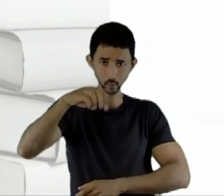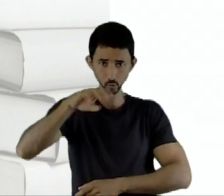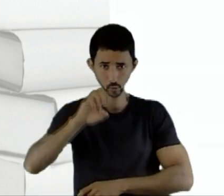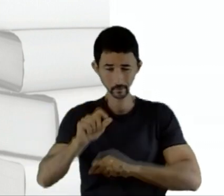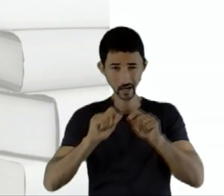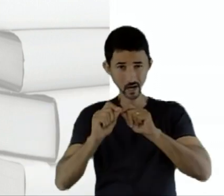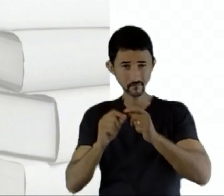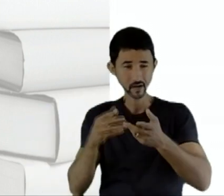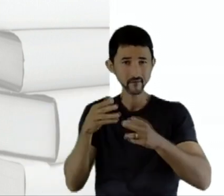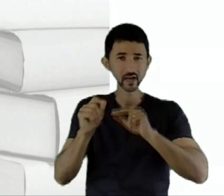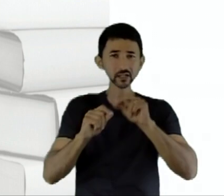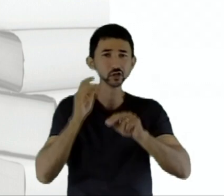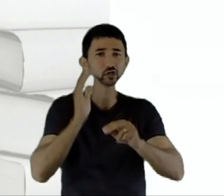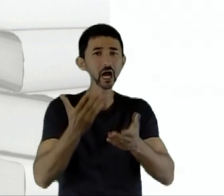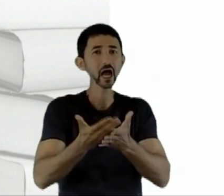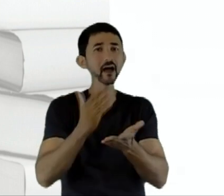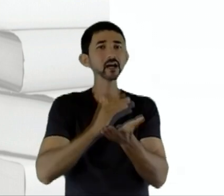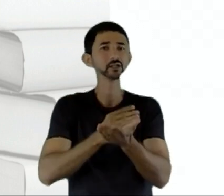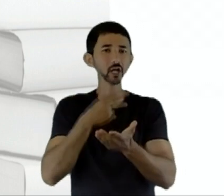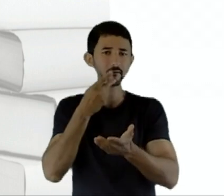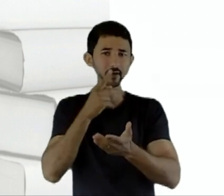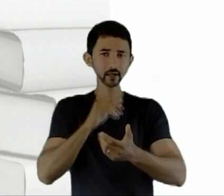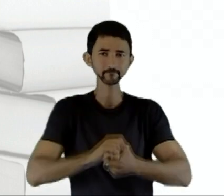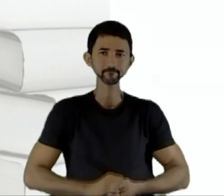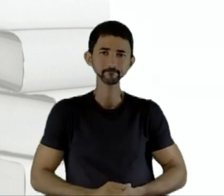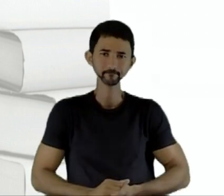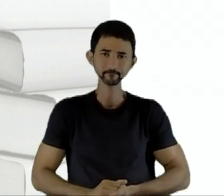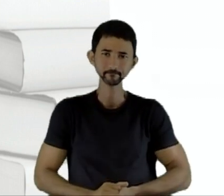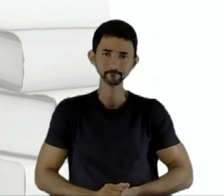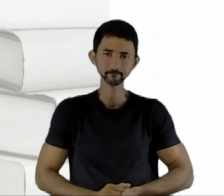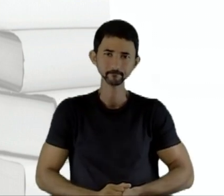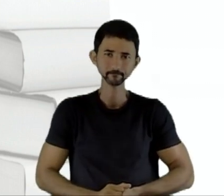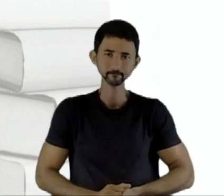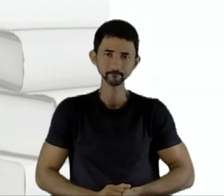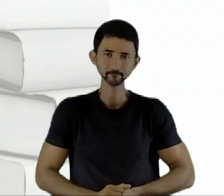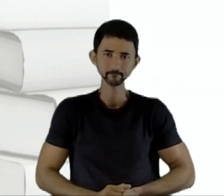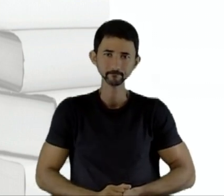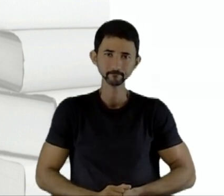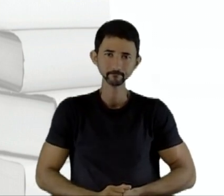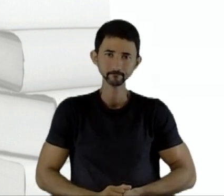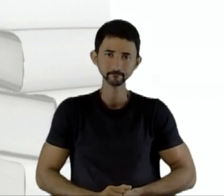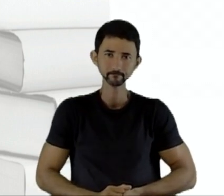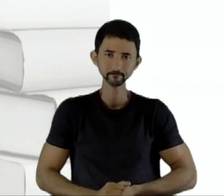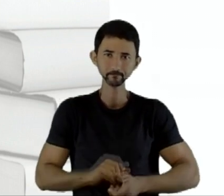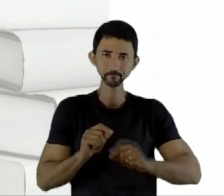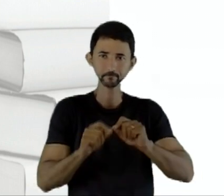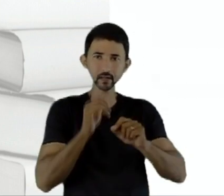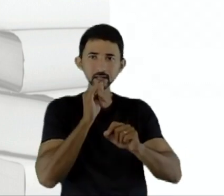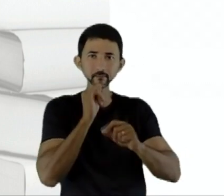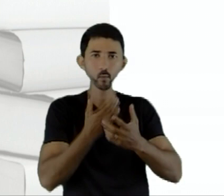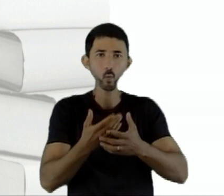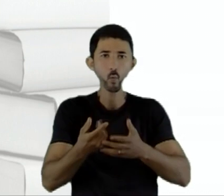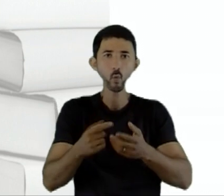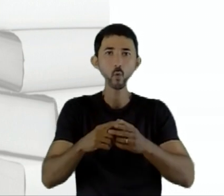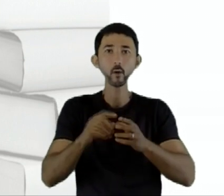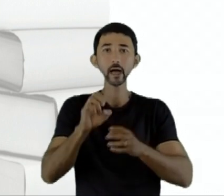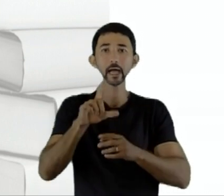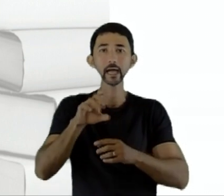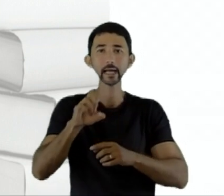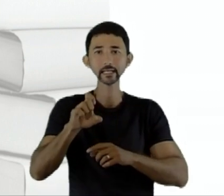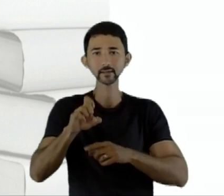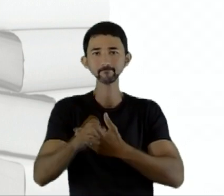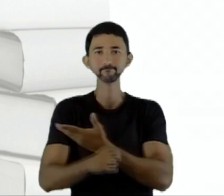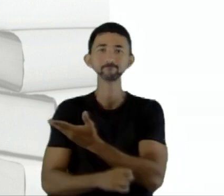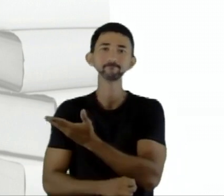faz referência a algo que já foi dito, como eu já deixei marcadinho aqui para você, ok? Aqui, outro pronome,